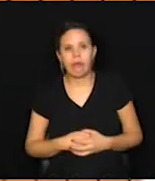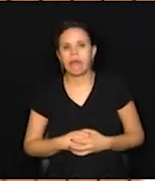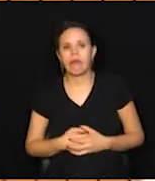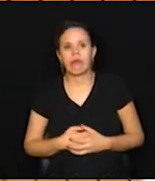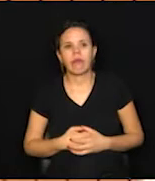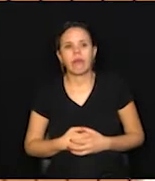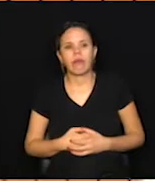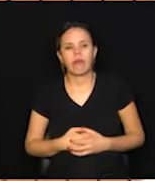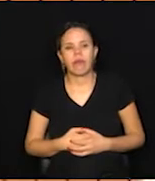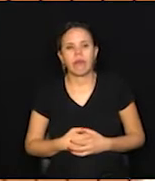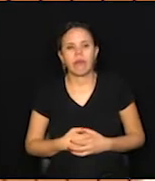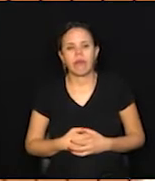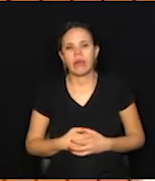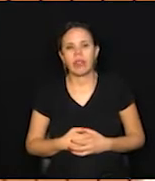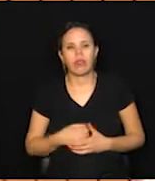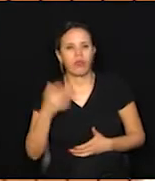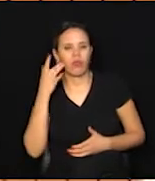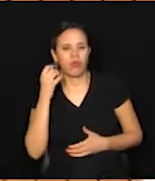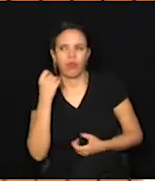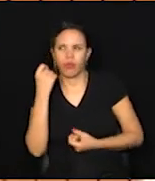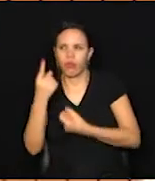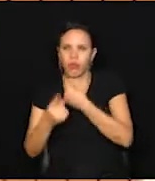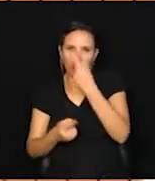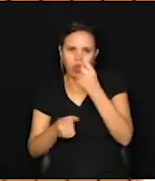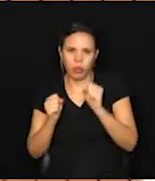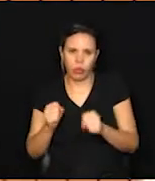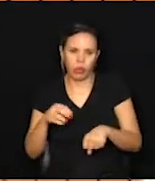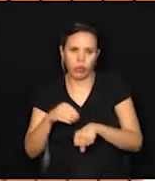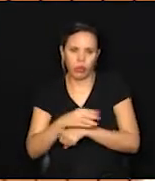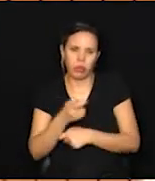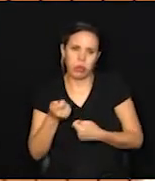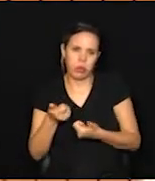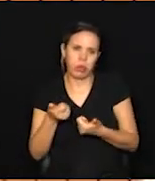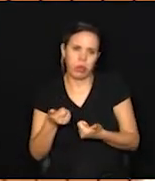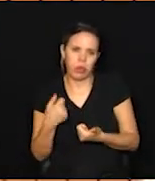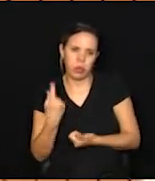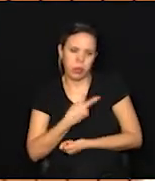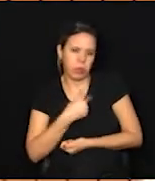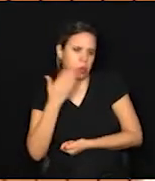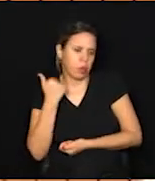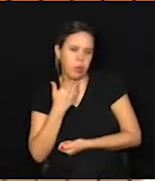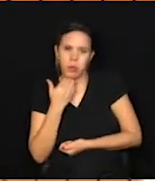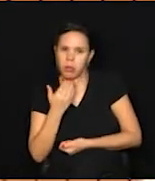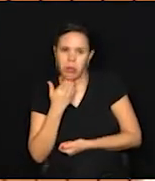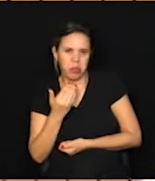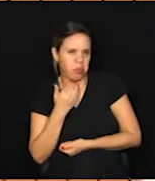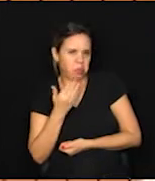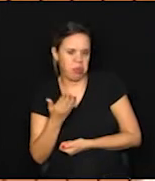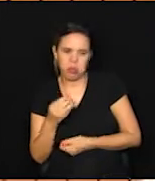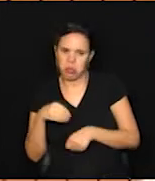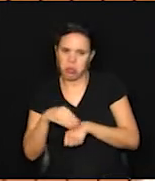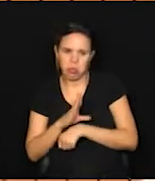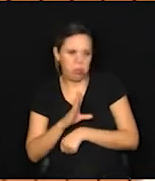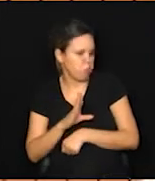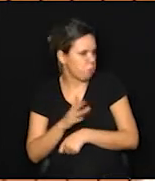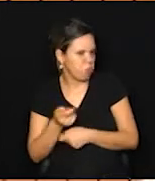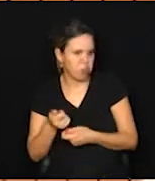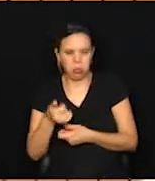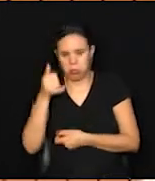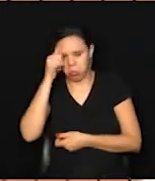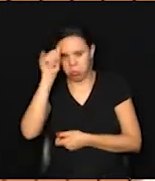algumas indicações que eventualmente poderiam trazer algum benefício, mas que a gente sabe que não trouxeram, não tem